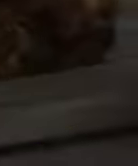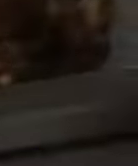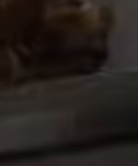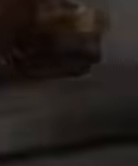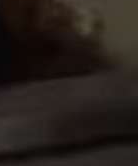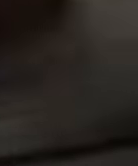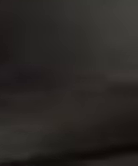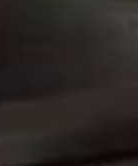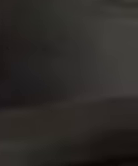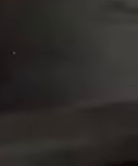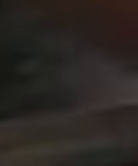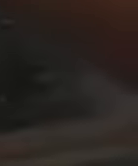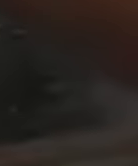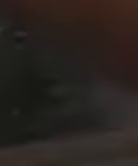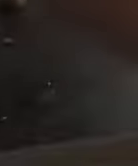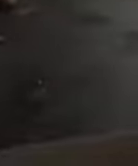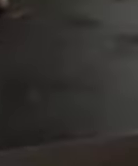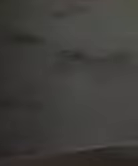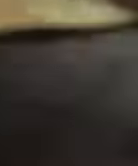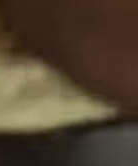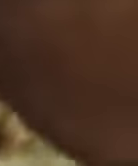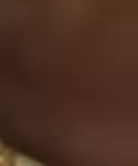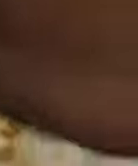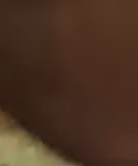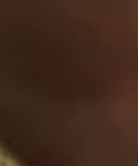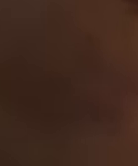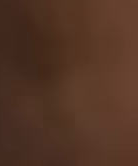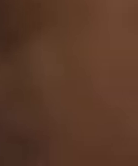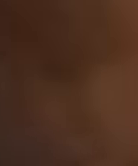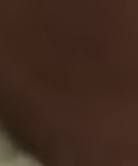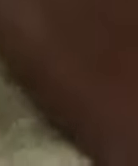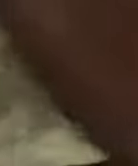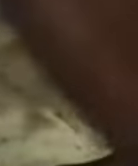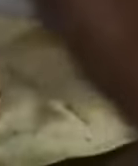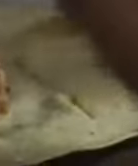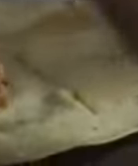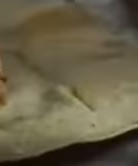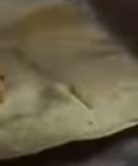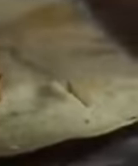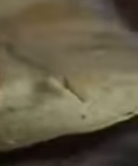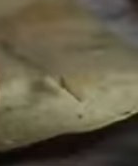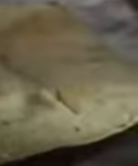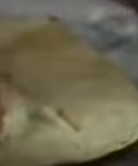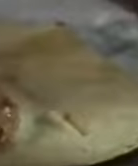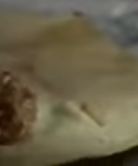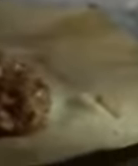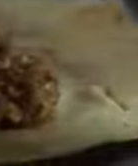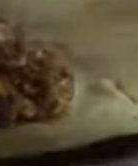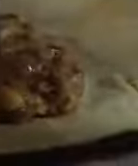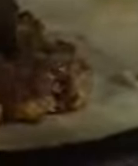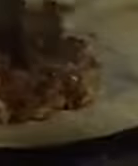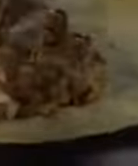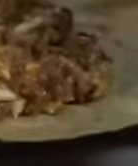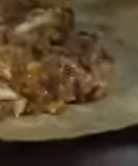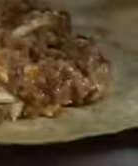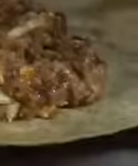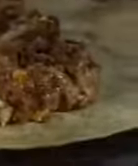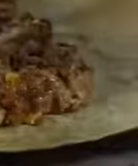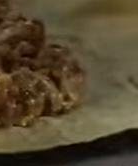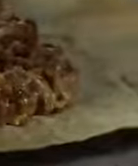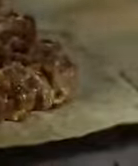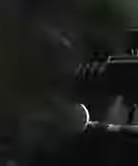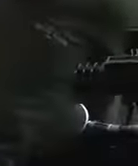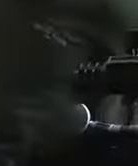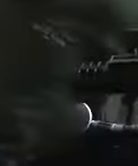Aí você pega isso aqui, ó. Tudo isso aqui, você coloca aqui. Você põe bem no meio, bem no centro põe dela. Põe no centro dela, aí você espalha